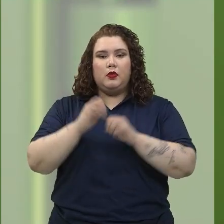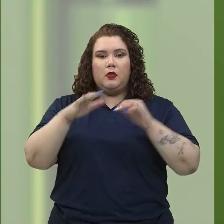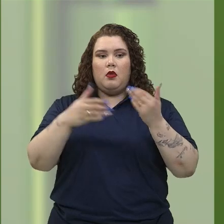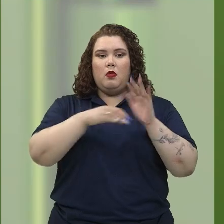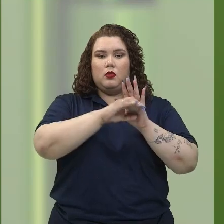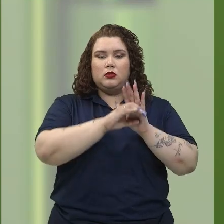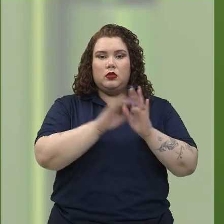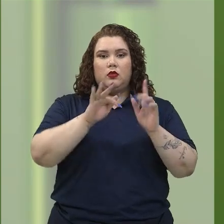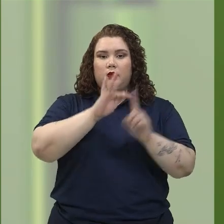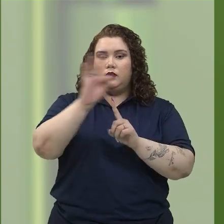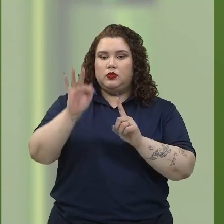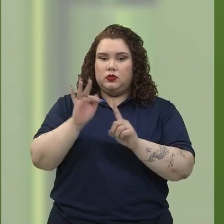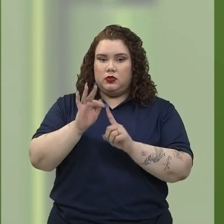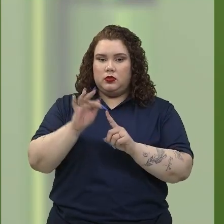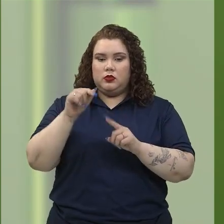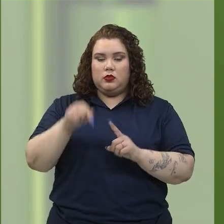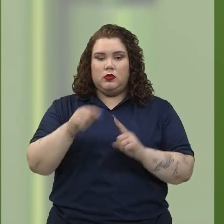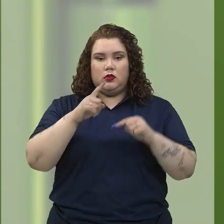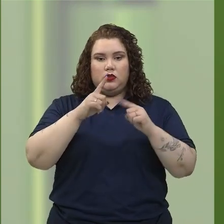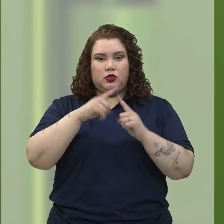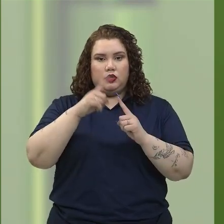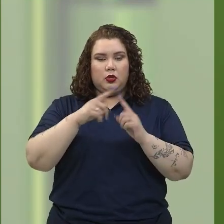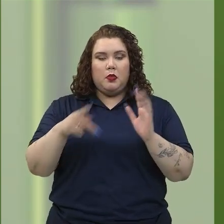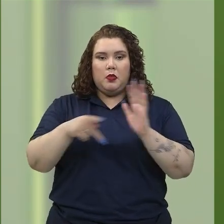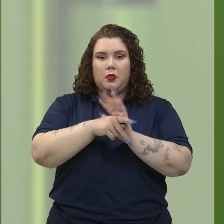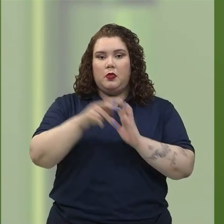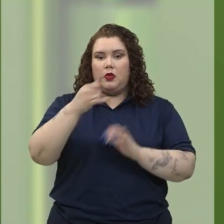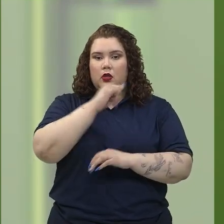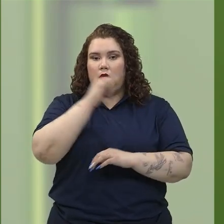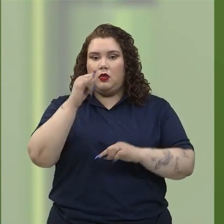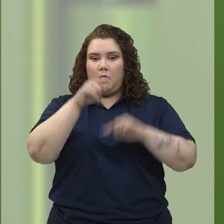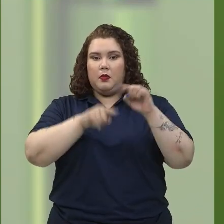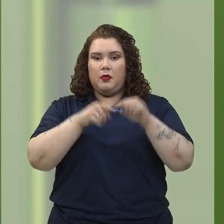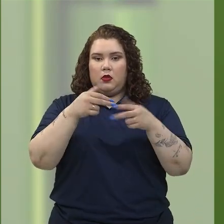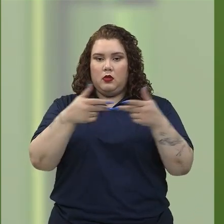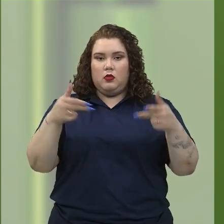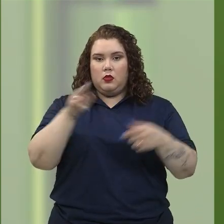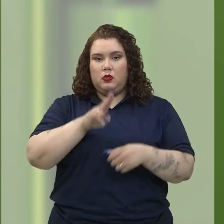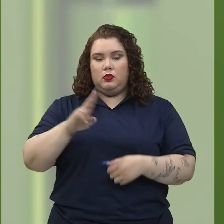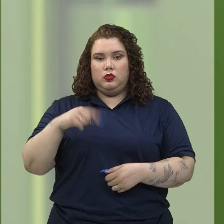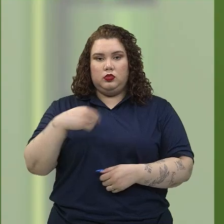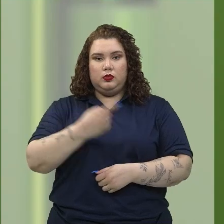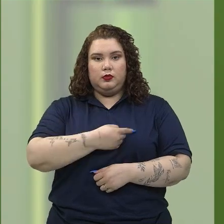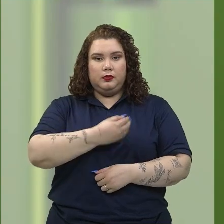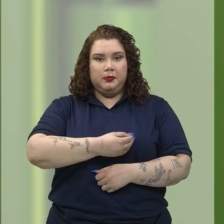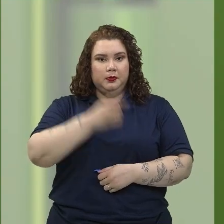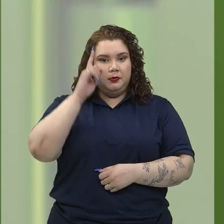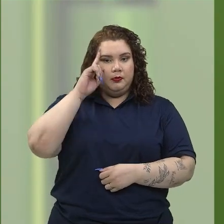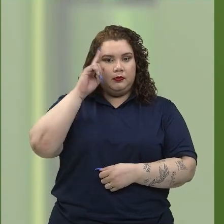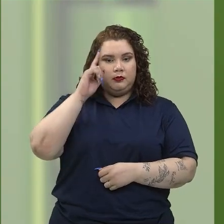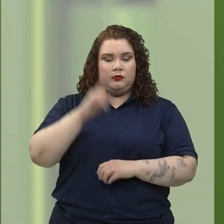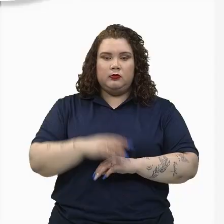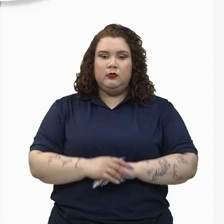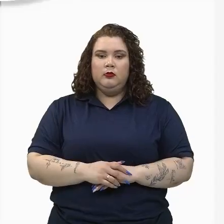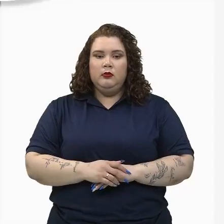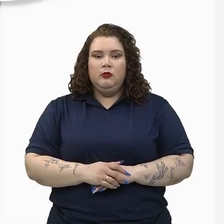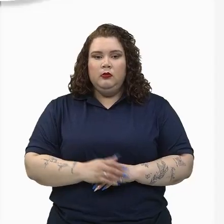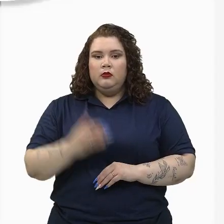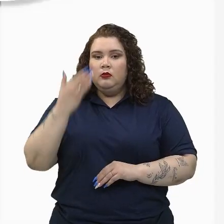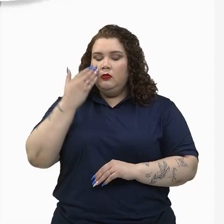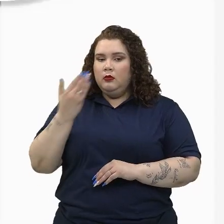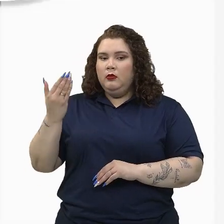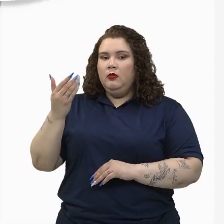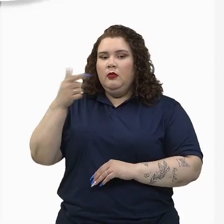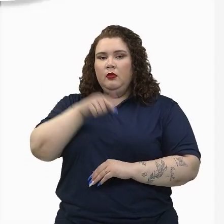função desses dispositivos elétricos tão utilizados aí no nosso dia a dia. Então vamos lá, pessoal, olha só.